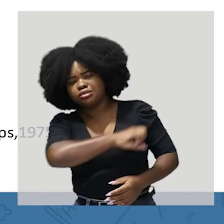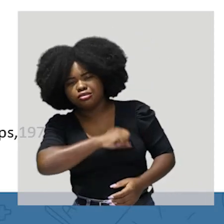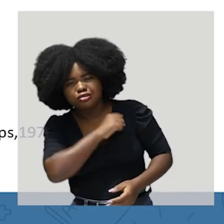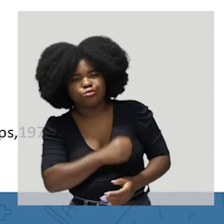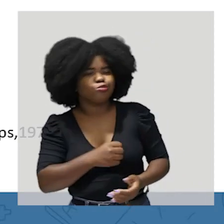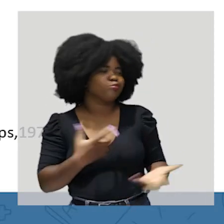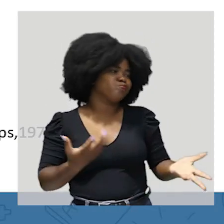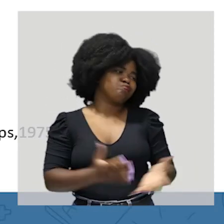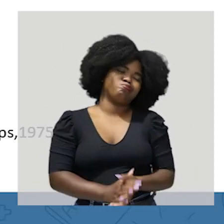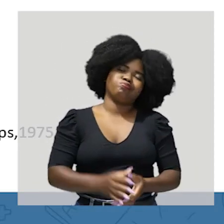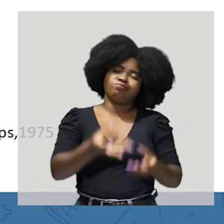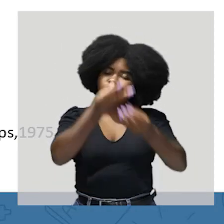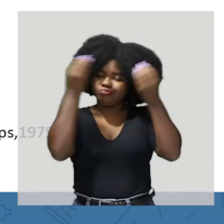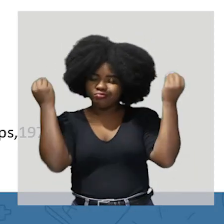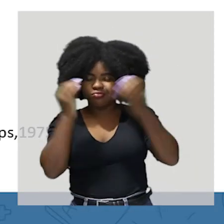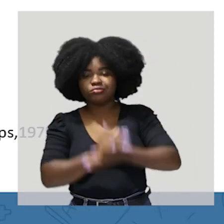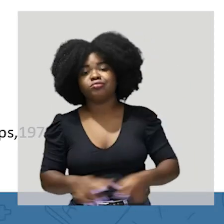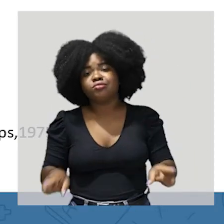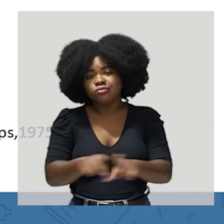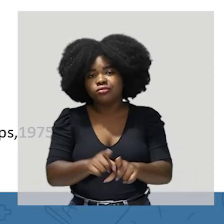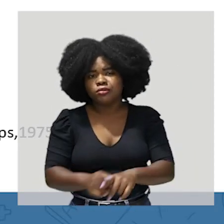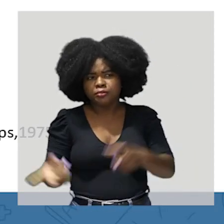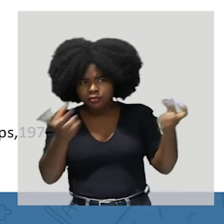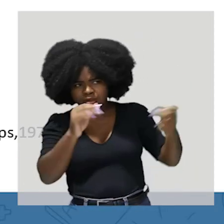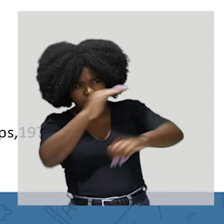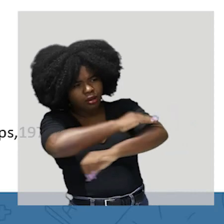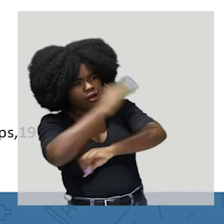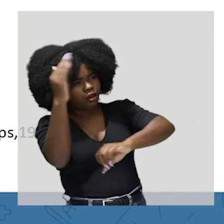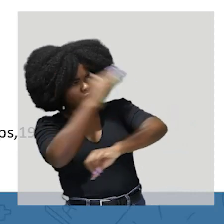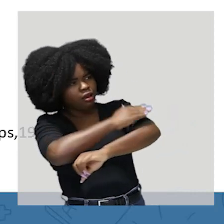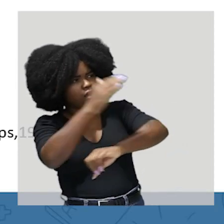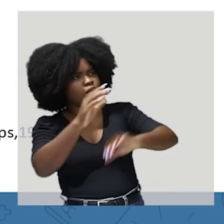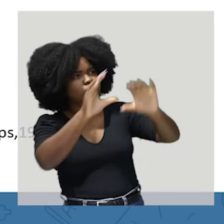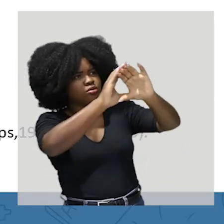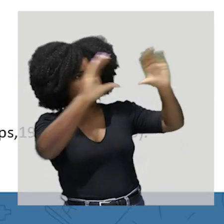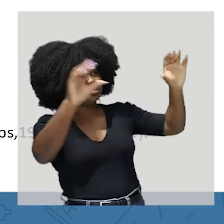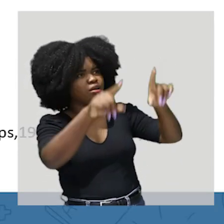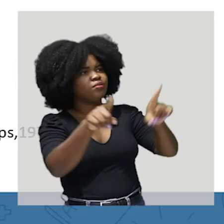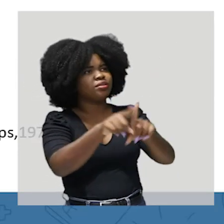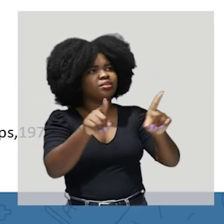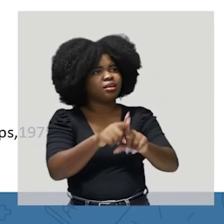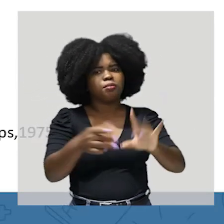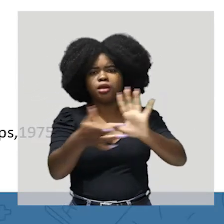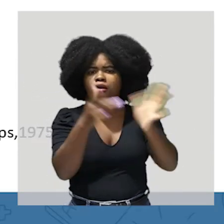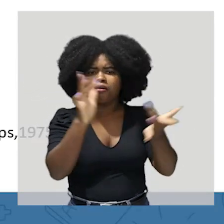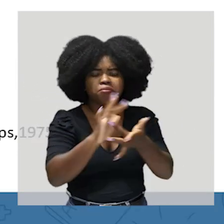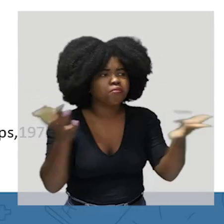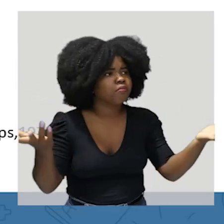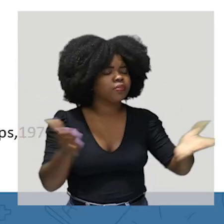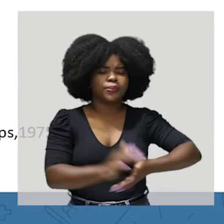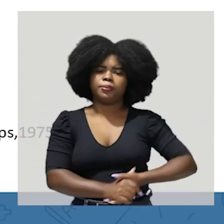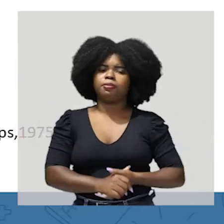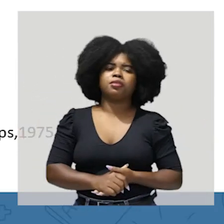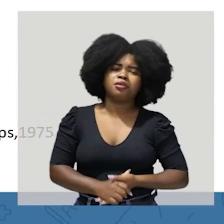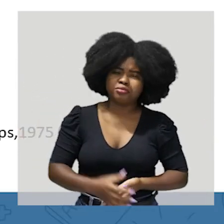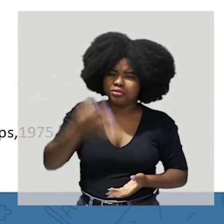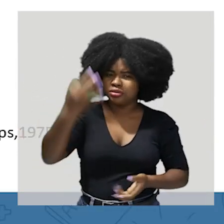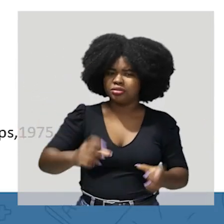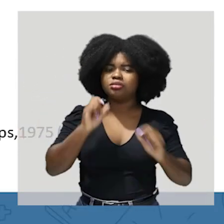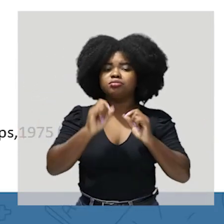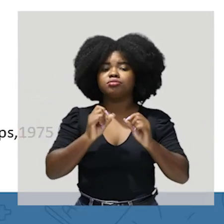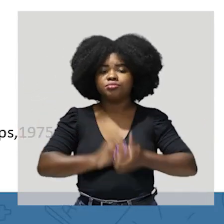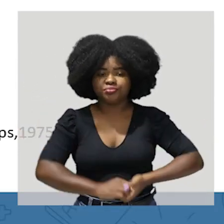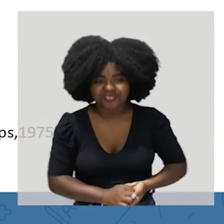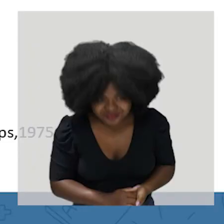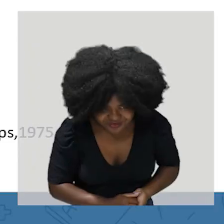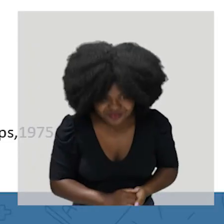além disso se via da janela um cantinho de céu e o redentor é meu amigo só resta uma certeza é preciso acabar